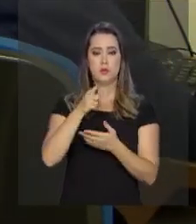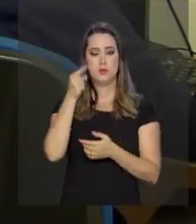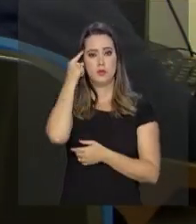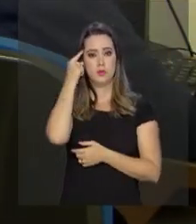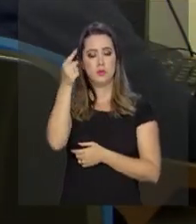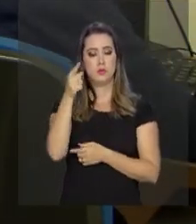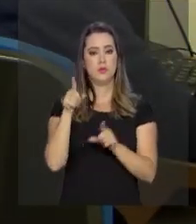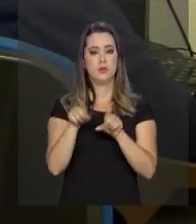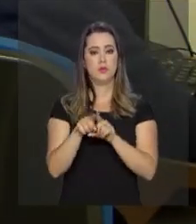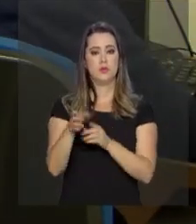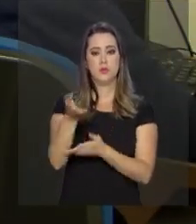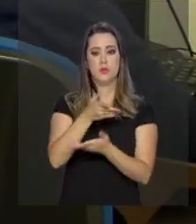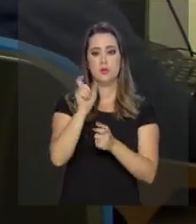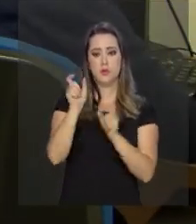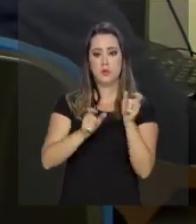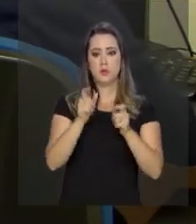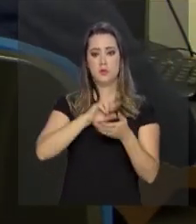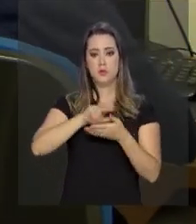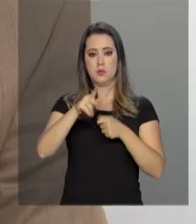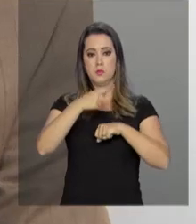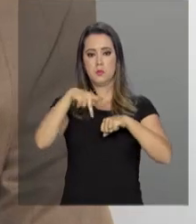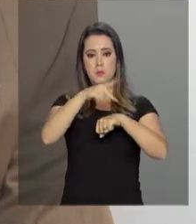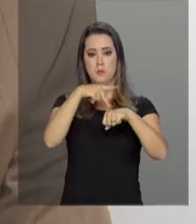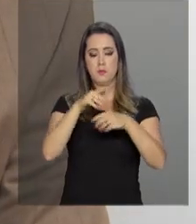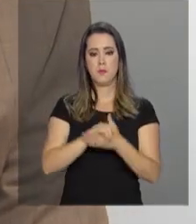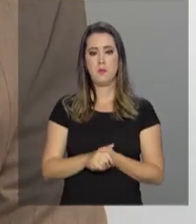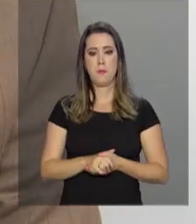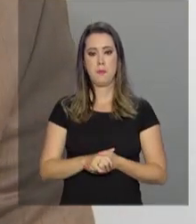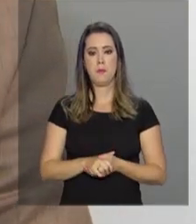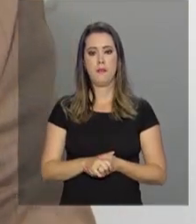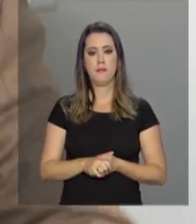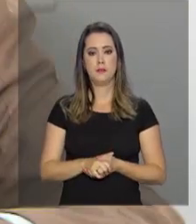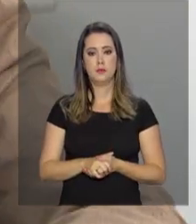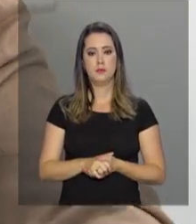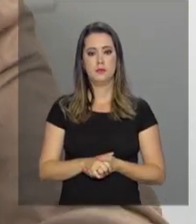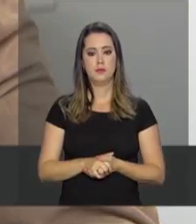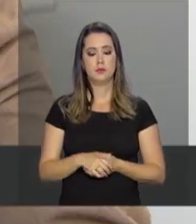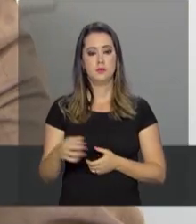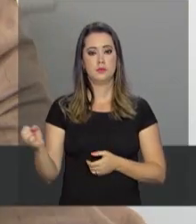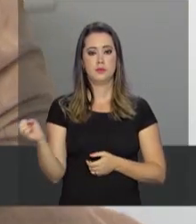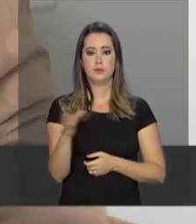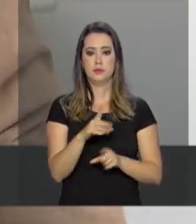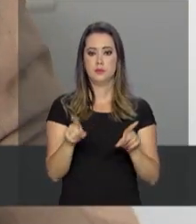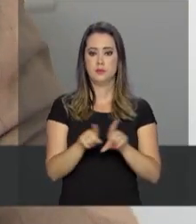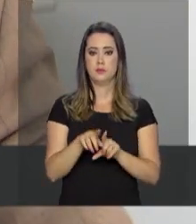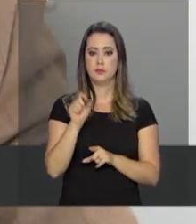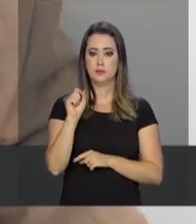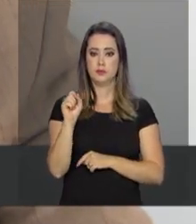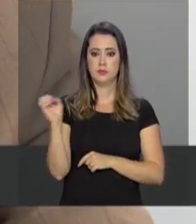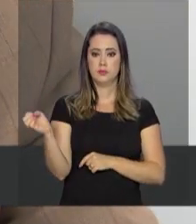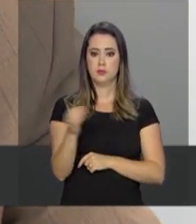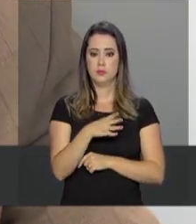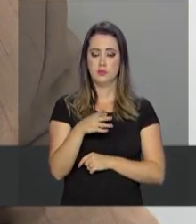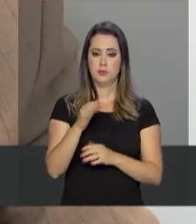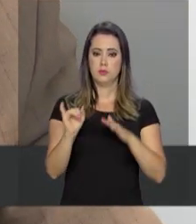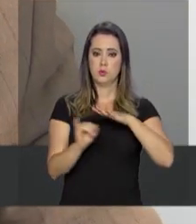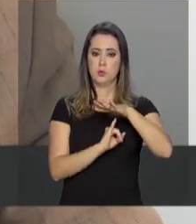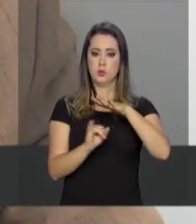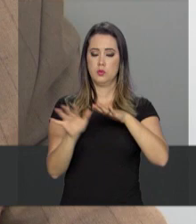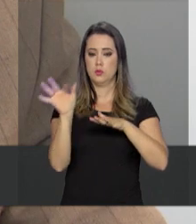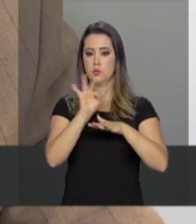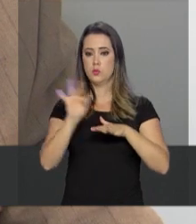entre pessoas de vários países com o credenciamento das novas dos institutos federais